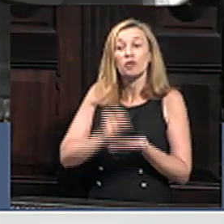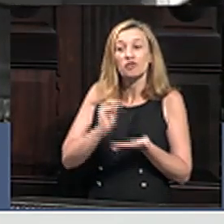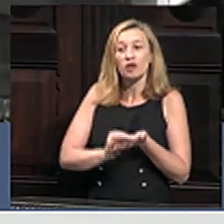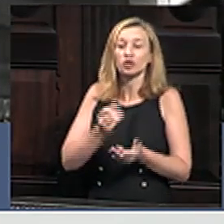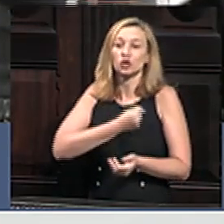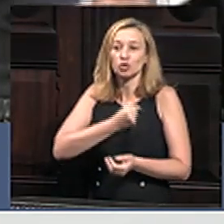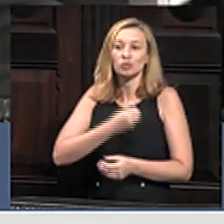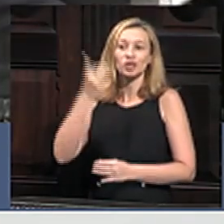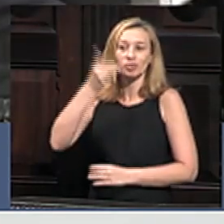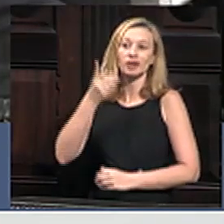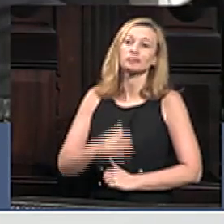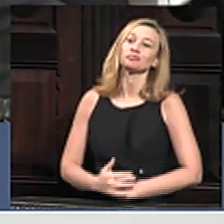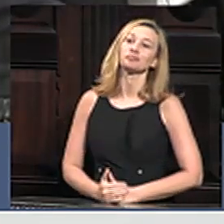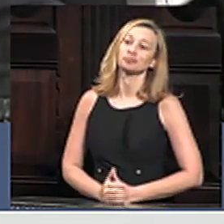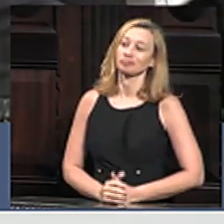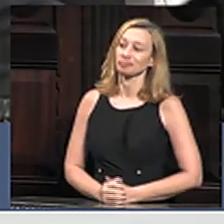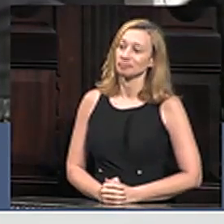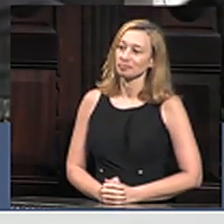quórum.